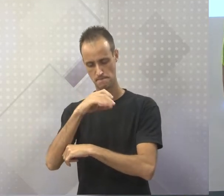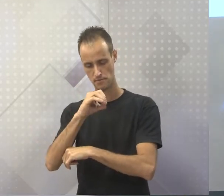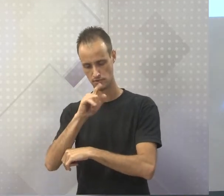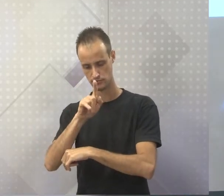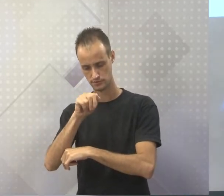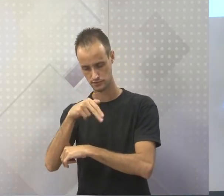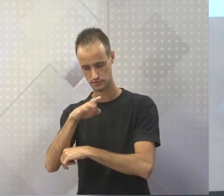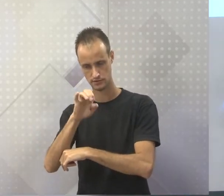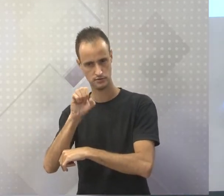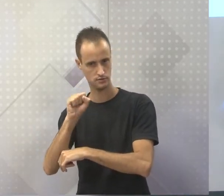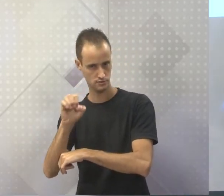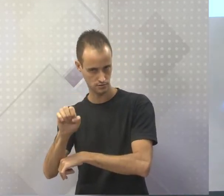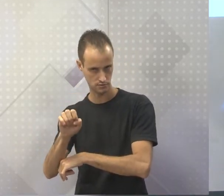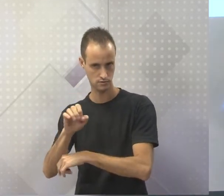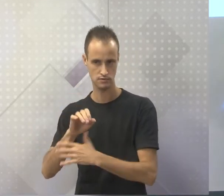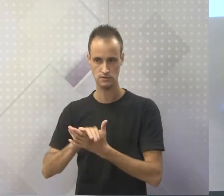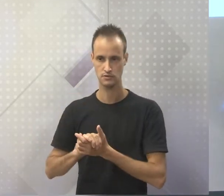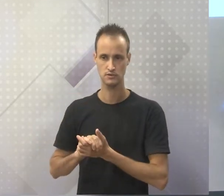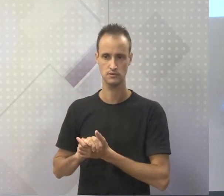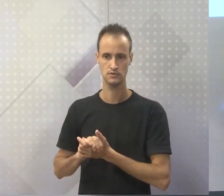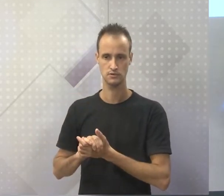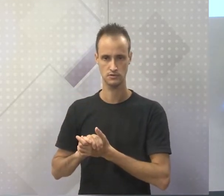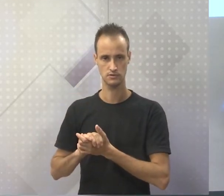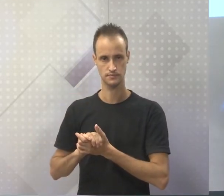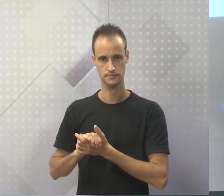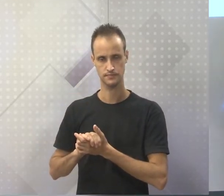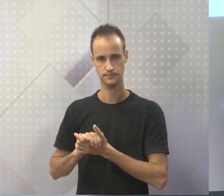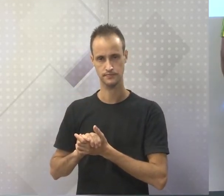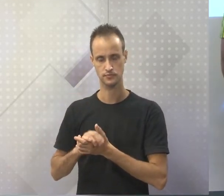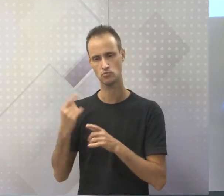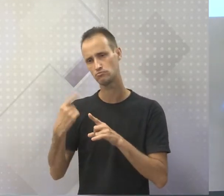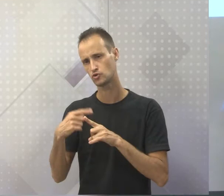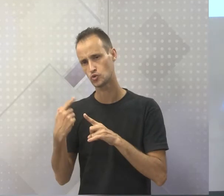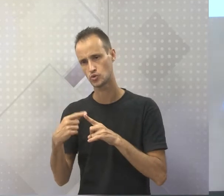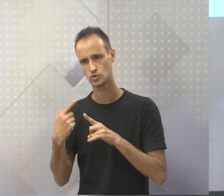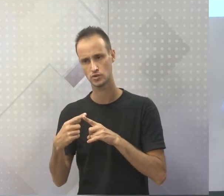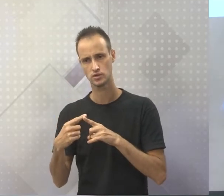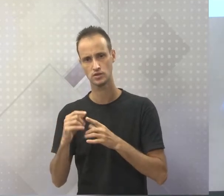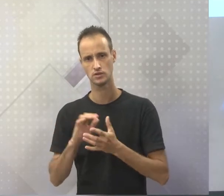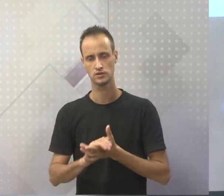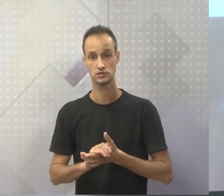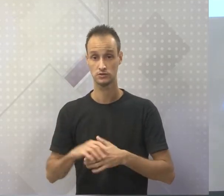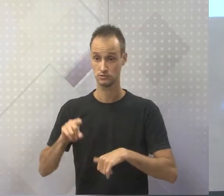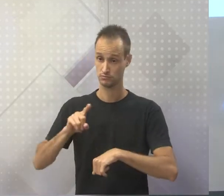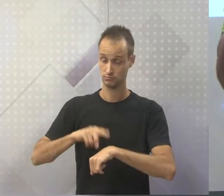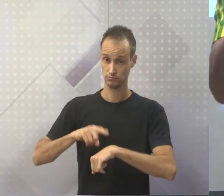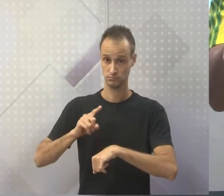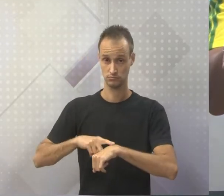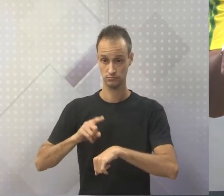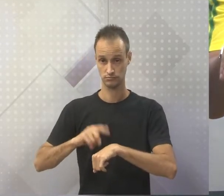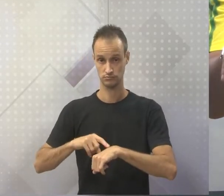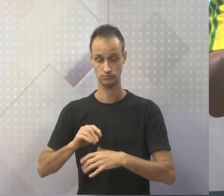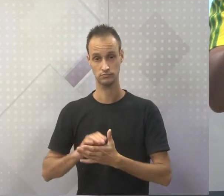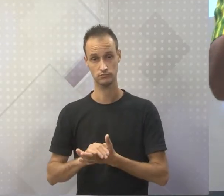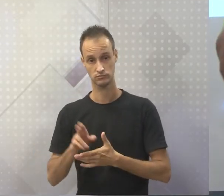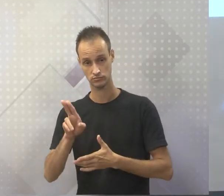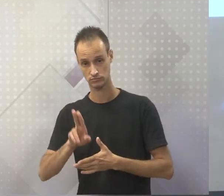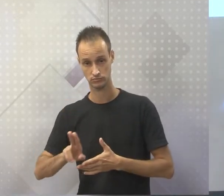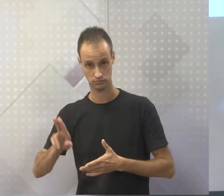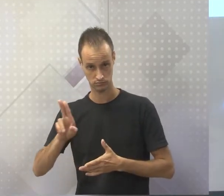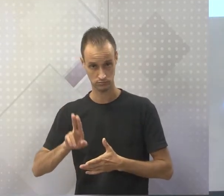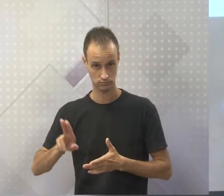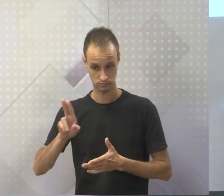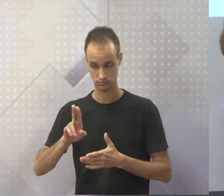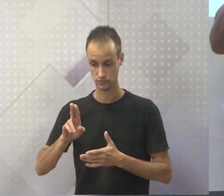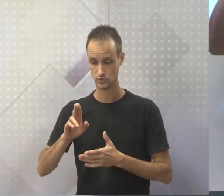origem da gordura. Certinho? E por que isso? Porque neste momento a gente está utilizando